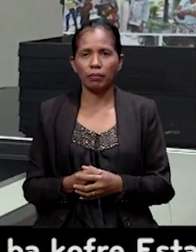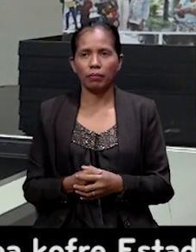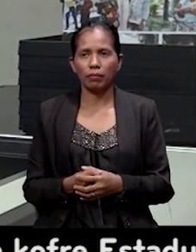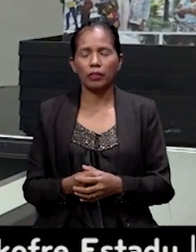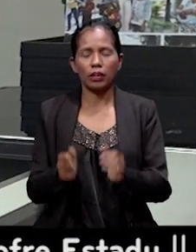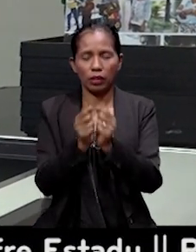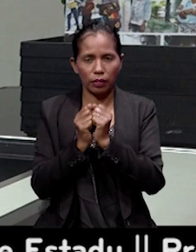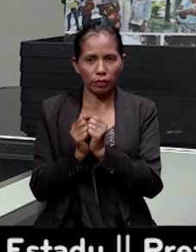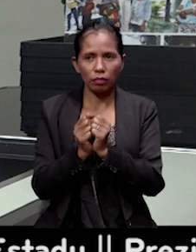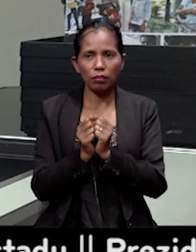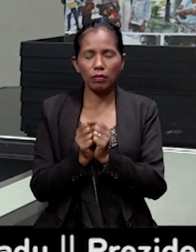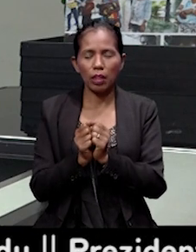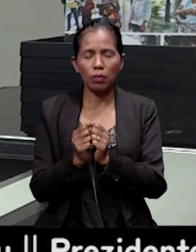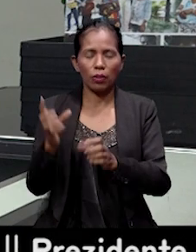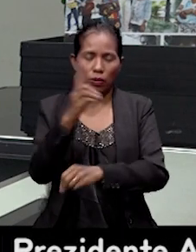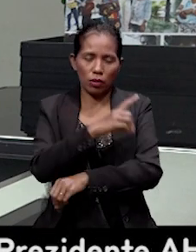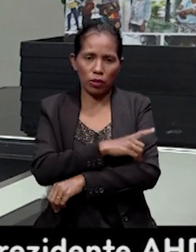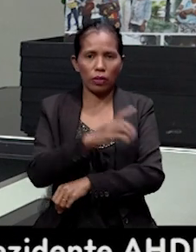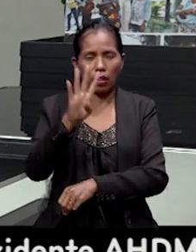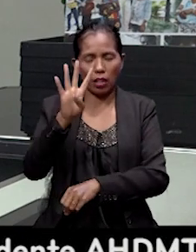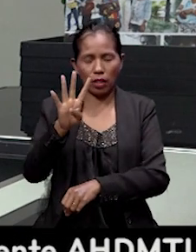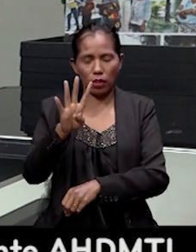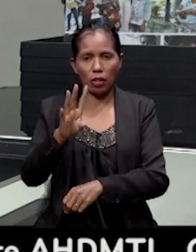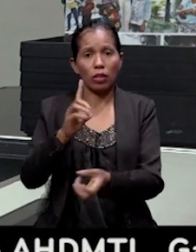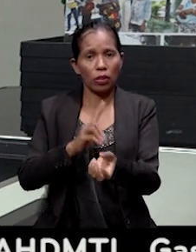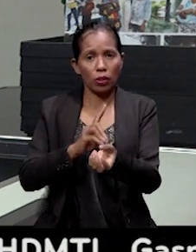tu lorong balor hatana Dr. Sérgio